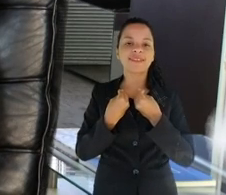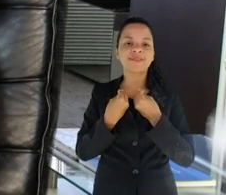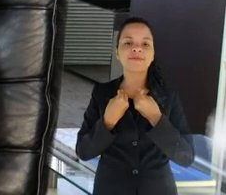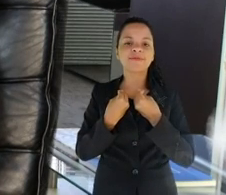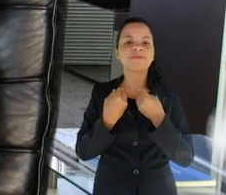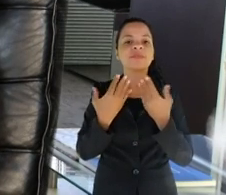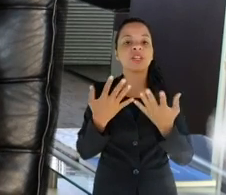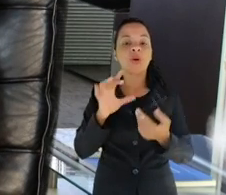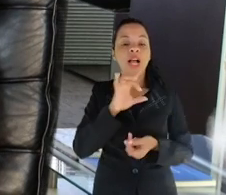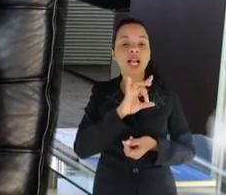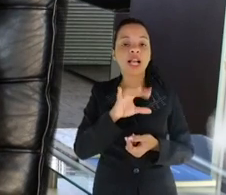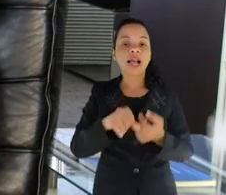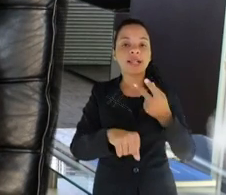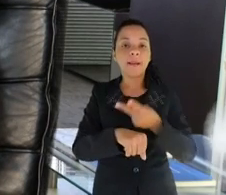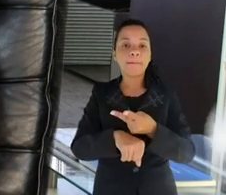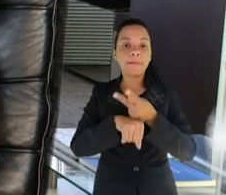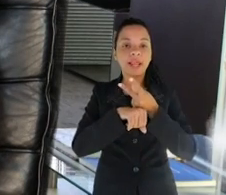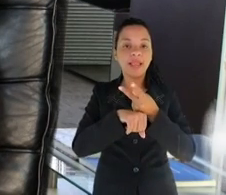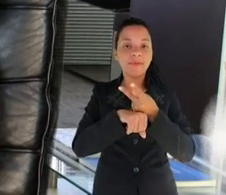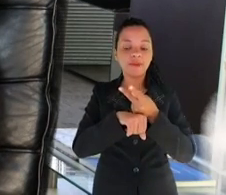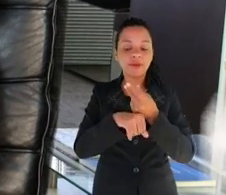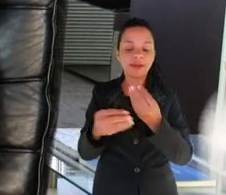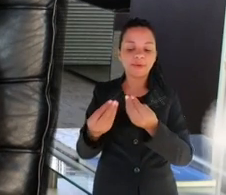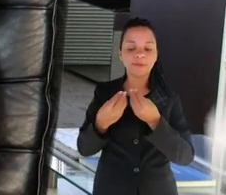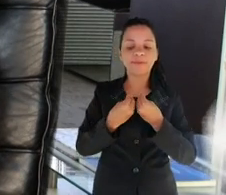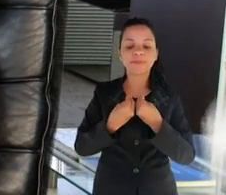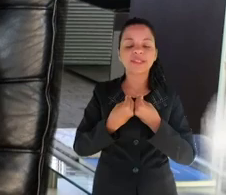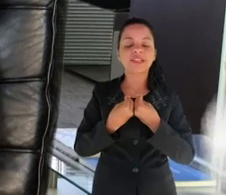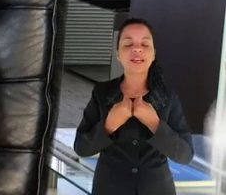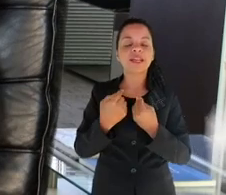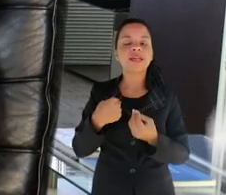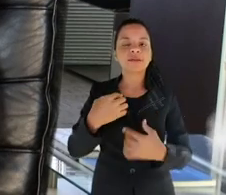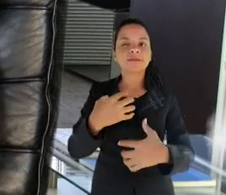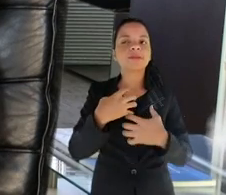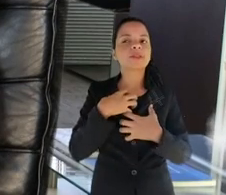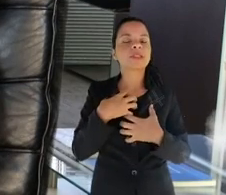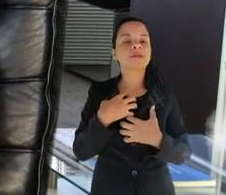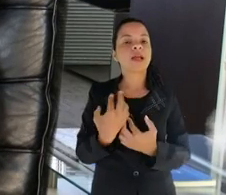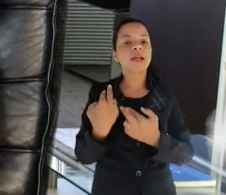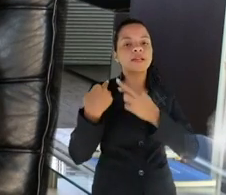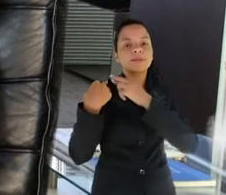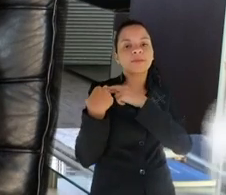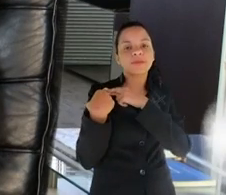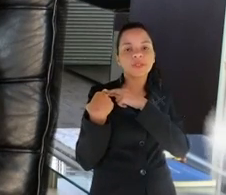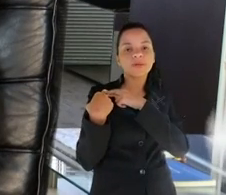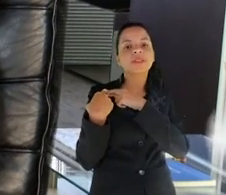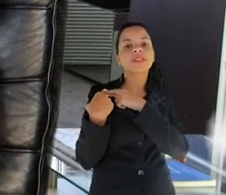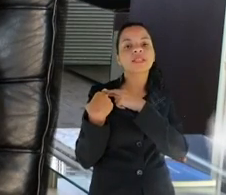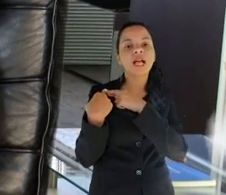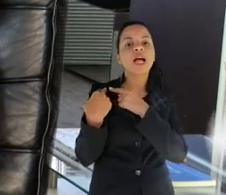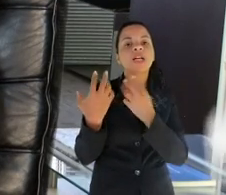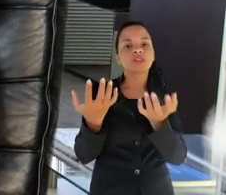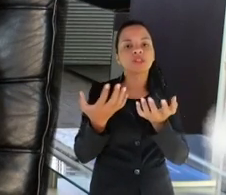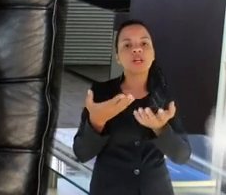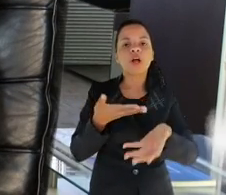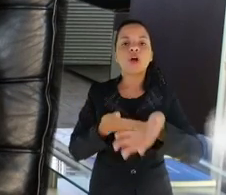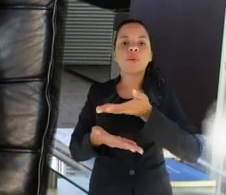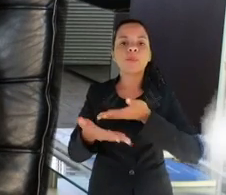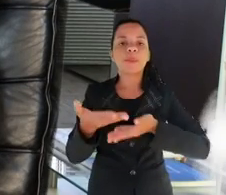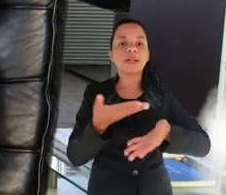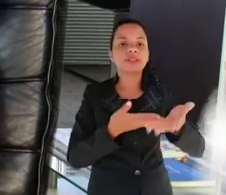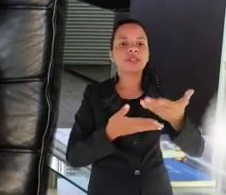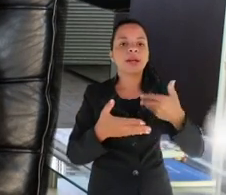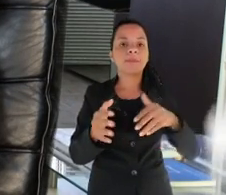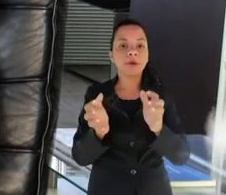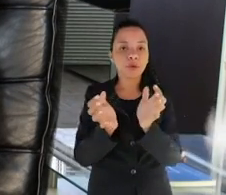que chega, eu abraço aquilo ali e procuro compartilhar com todo o meu pessoal da Biblioteca